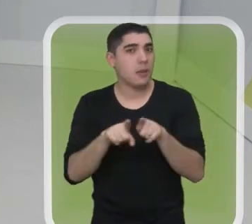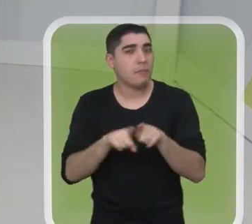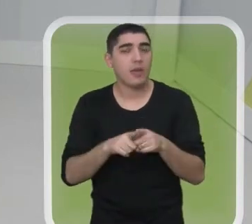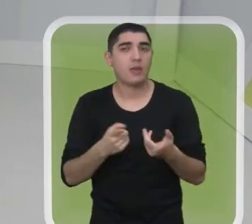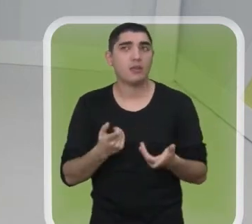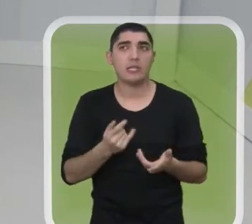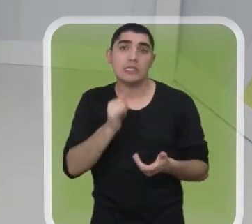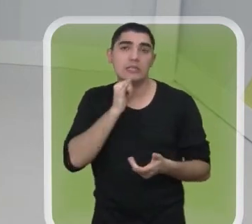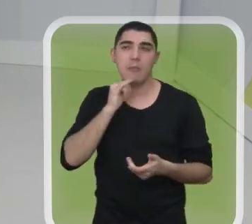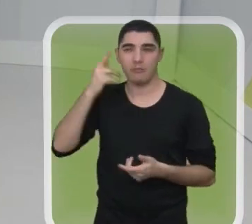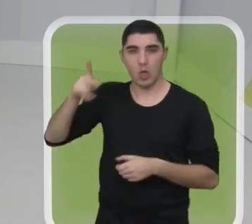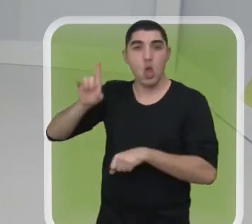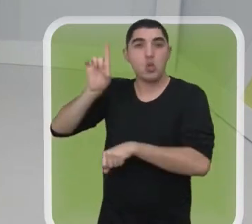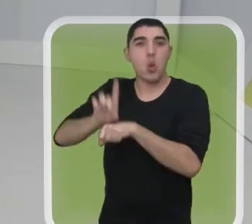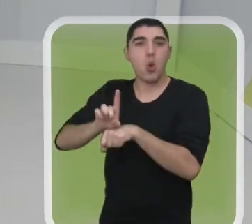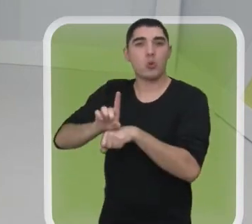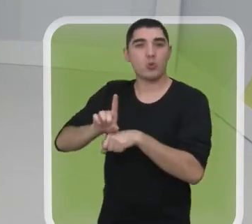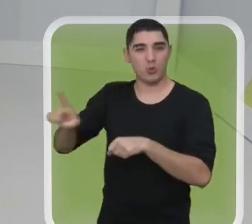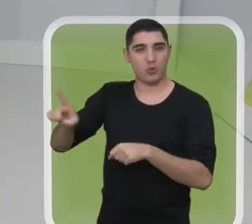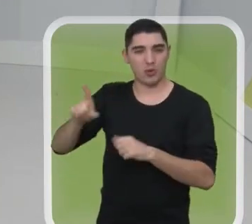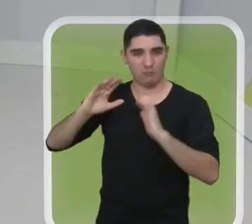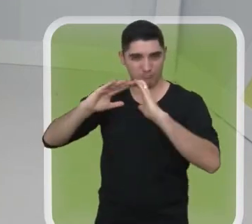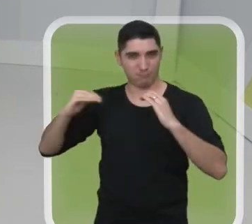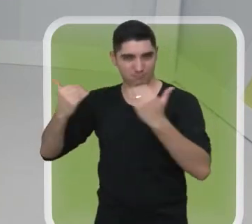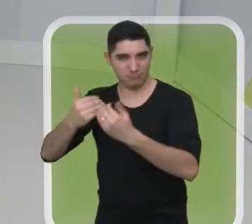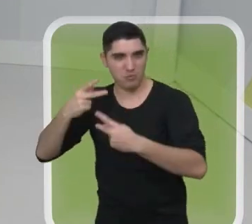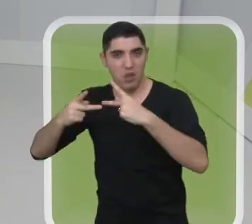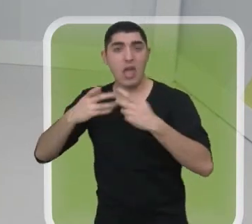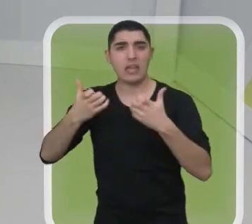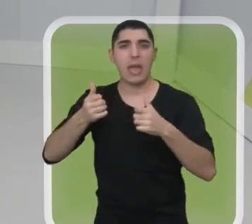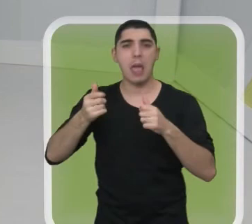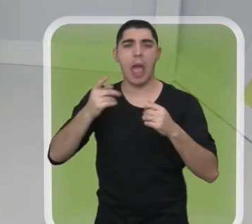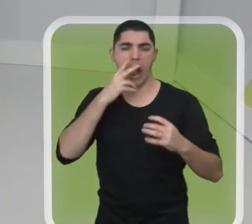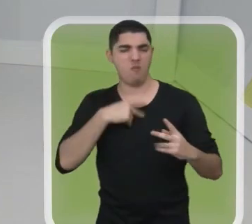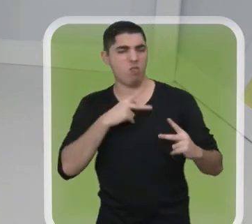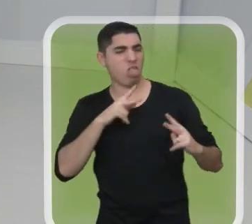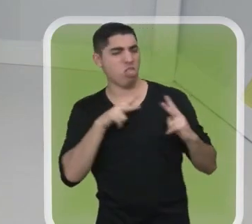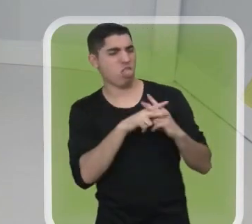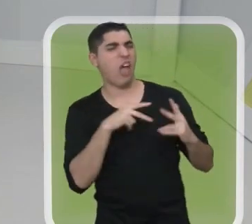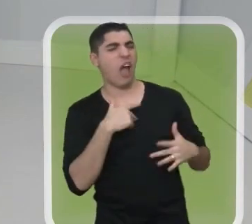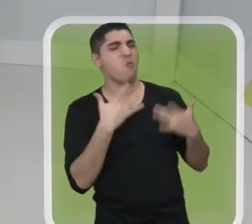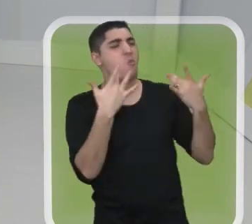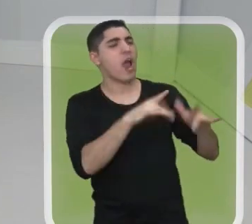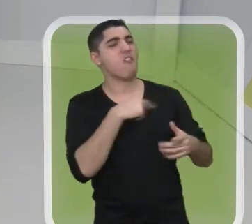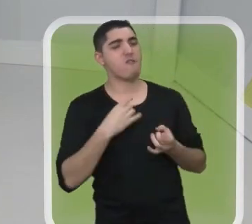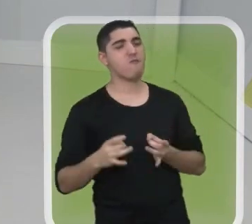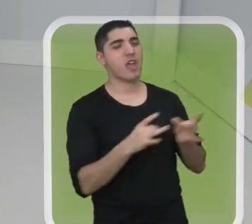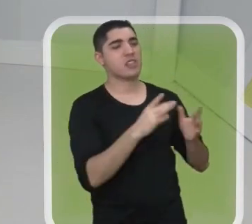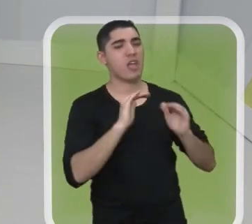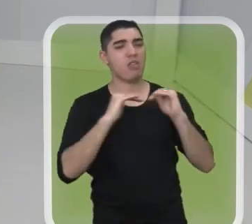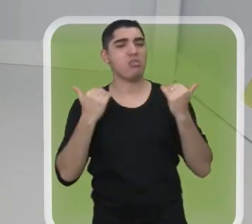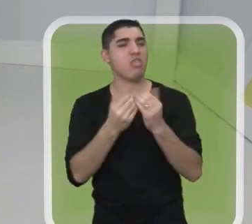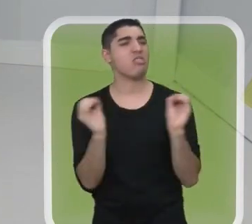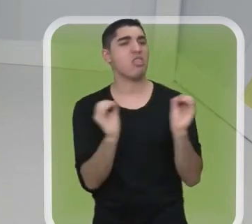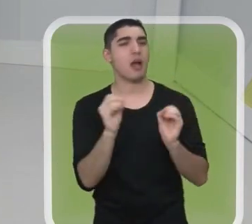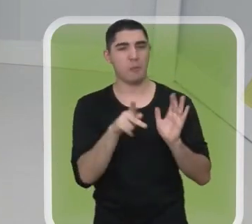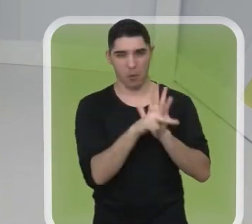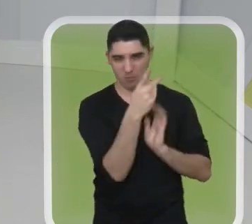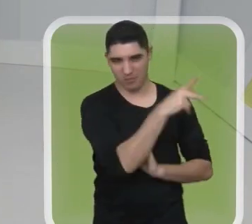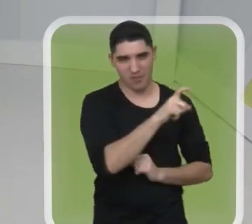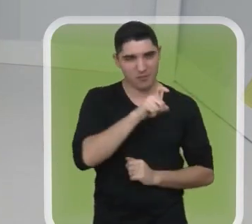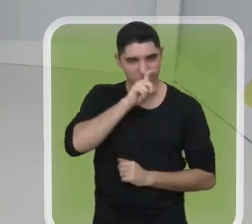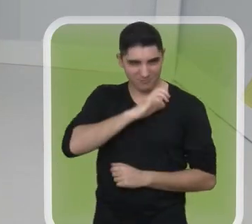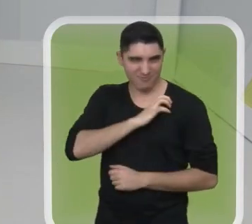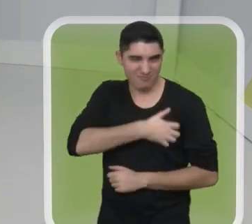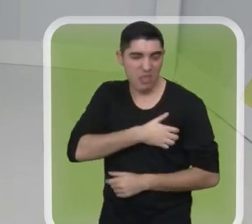do Martins Pereira querer brigar com o dono do São José, o SAF do São José. É uma questão de acordo ali, conversar, chegar a